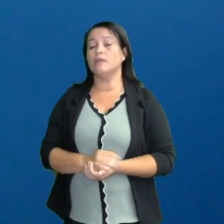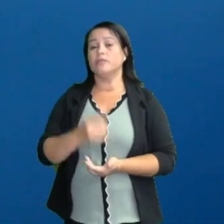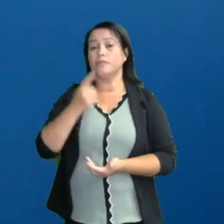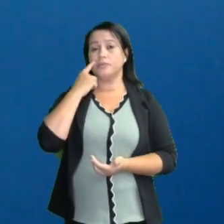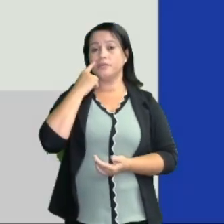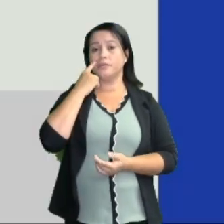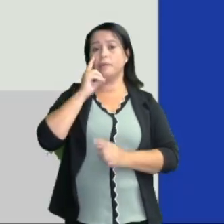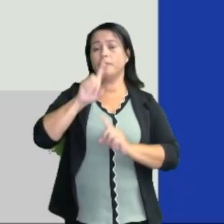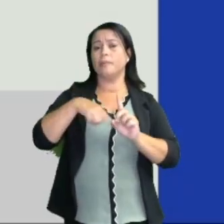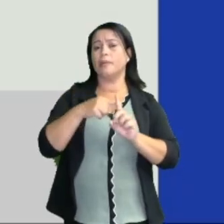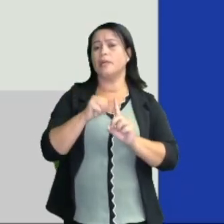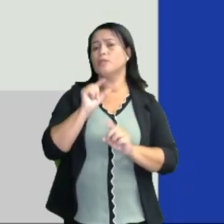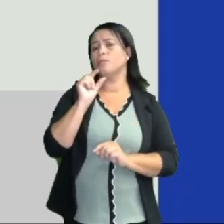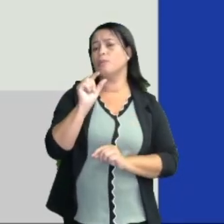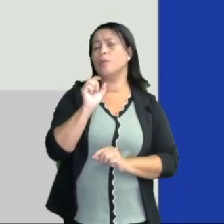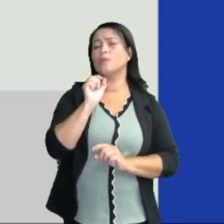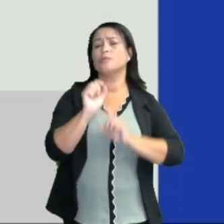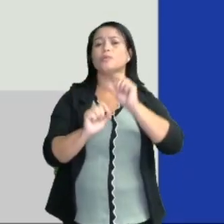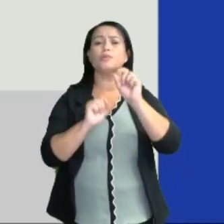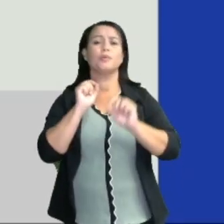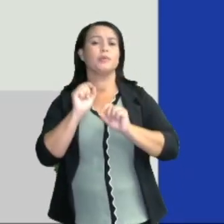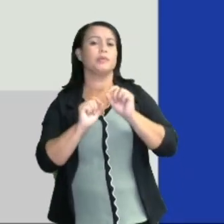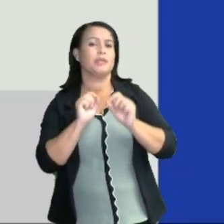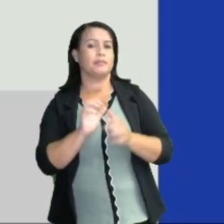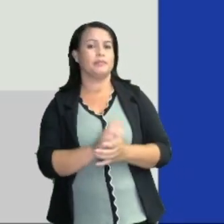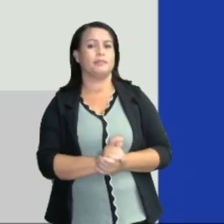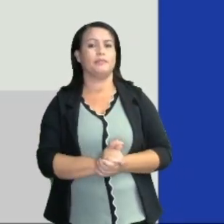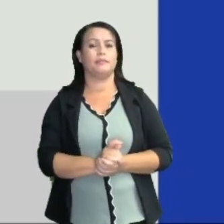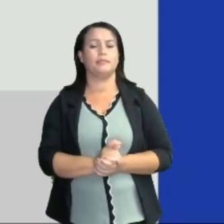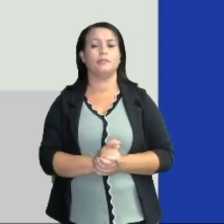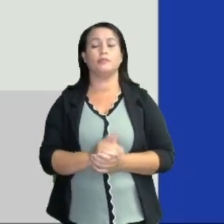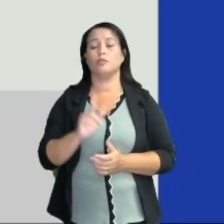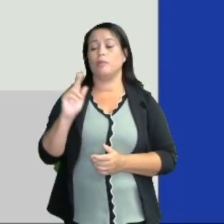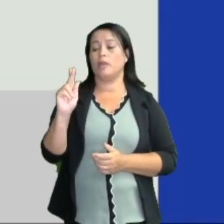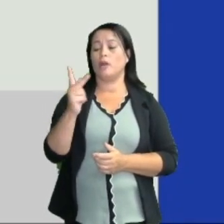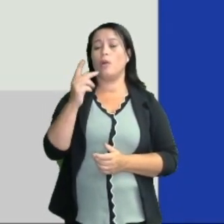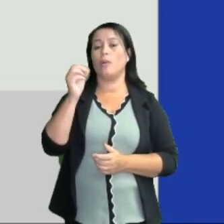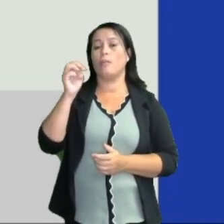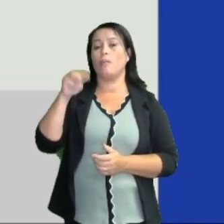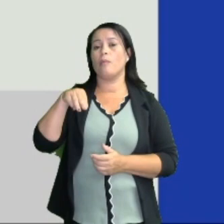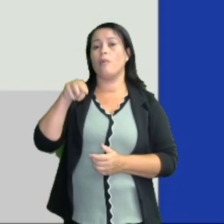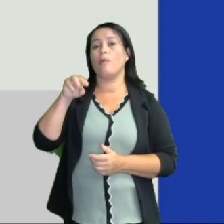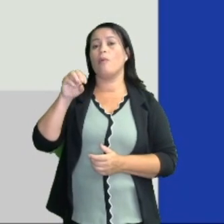Vamos ver mais um pouquinho sobre a homônima.